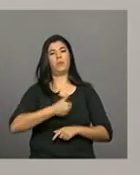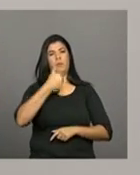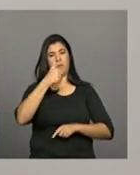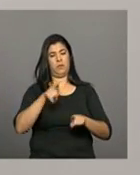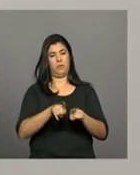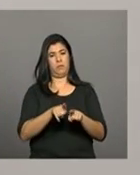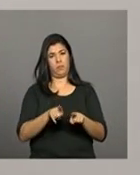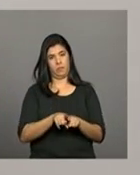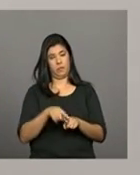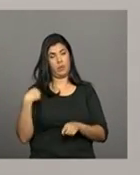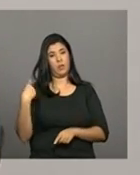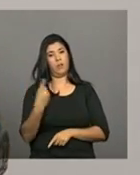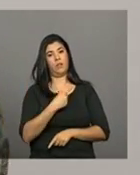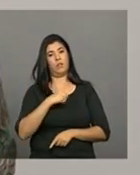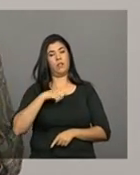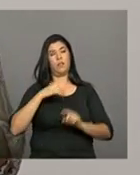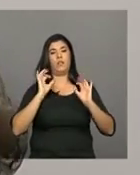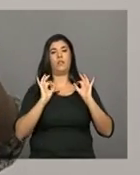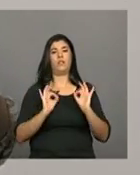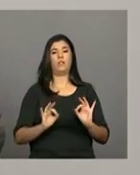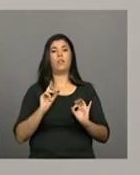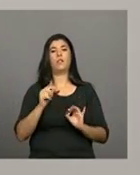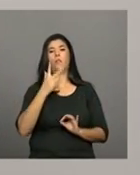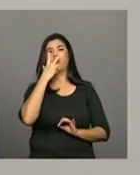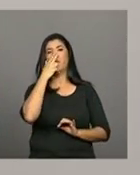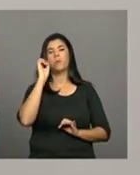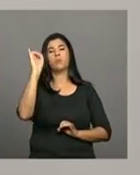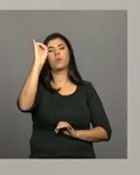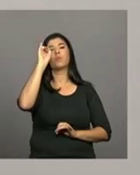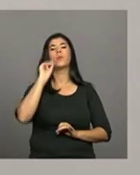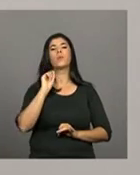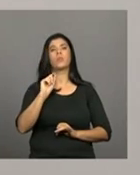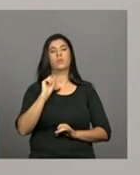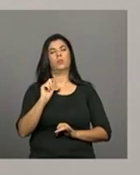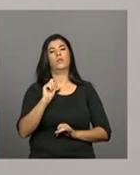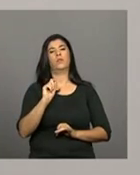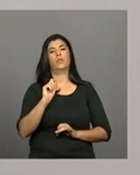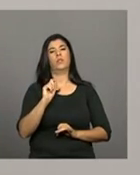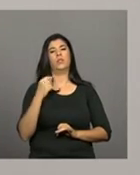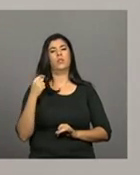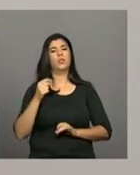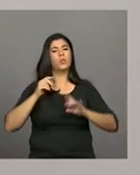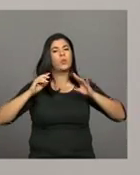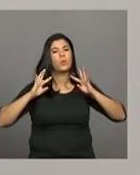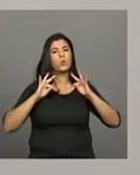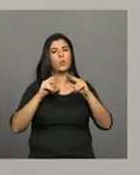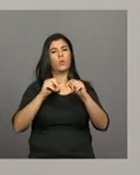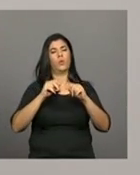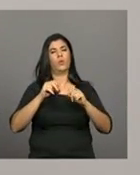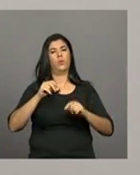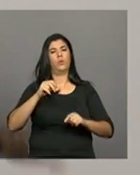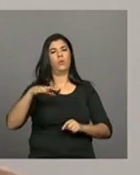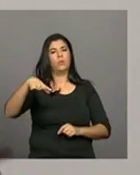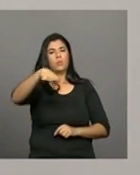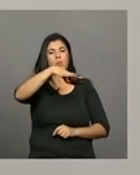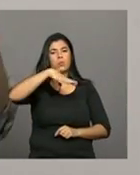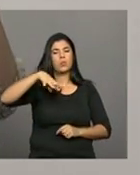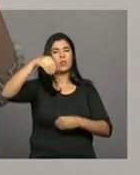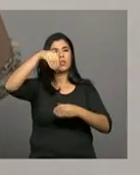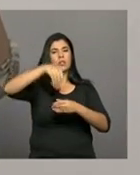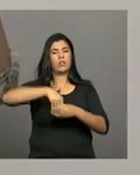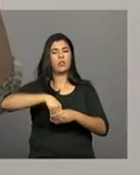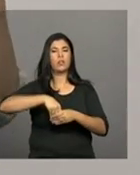Nós vamos garantir, e é uma questão que eu achei fundamental, em todas as áreas, na